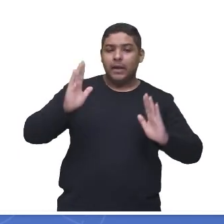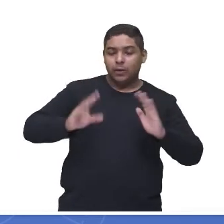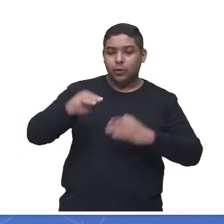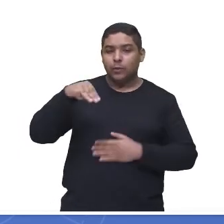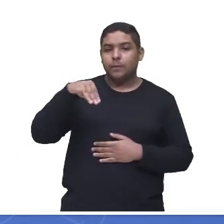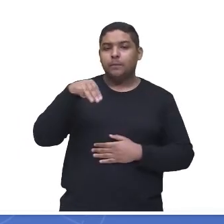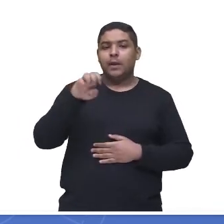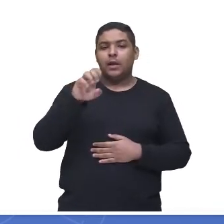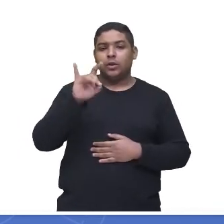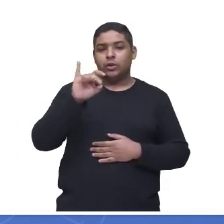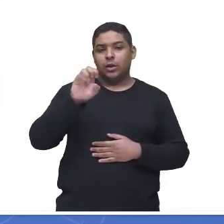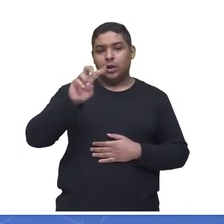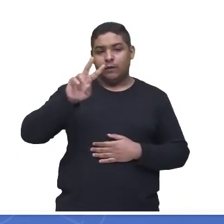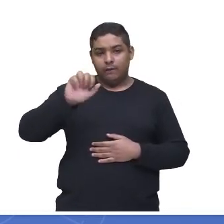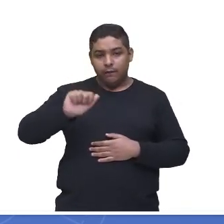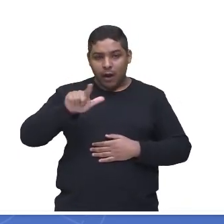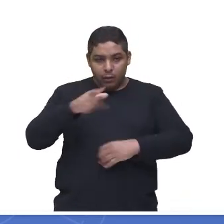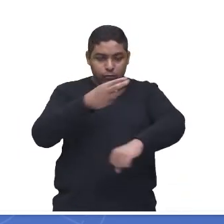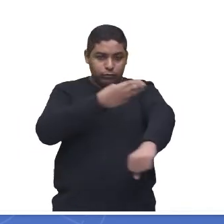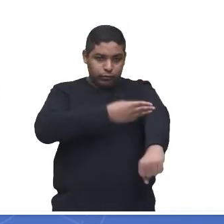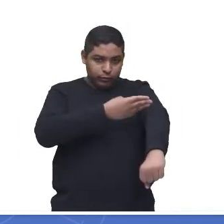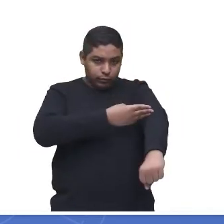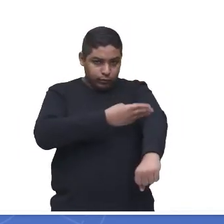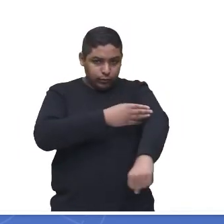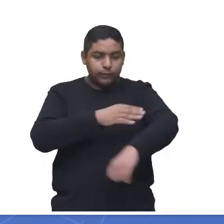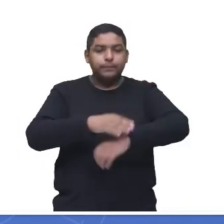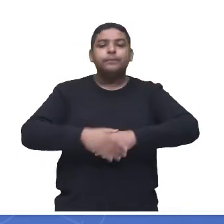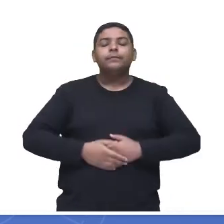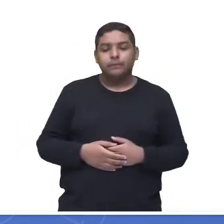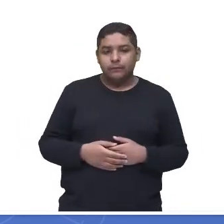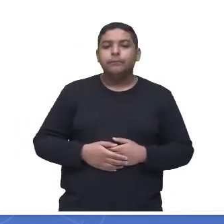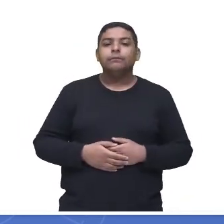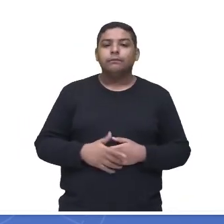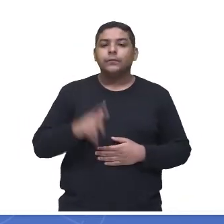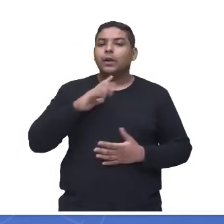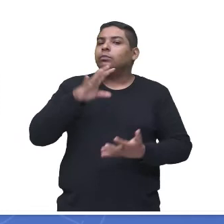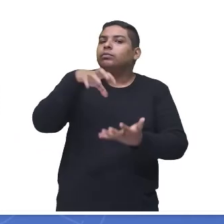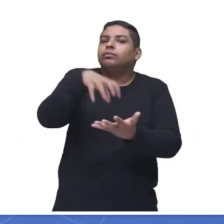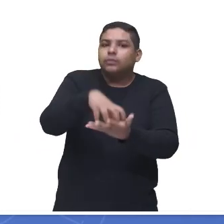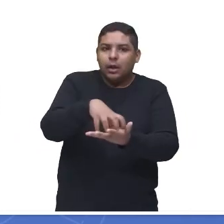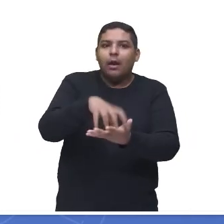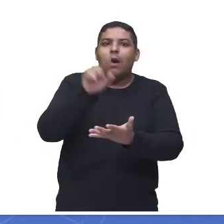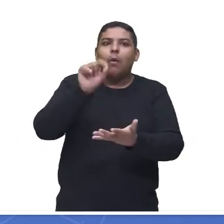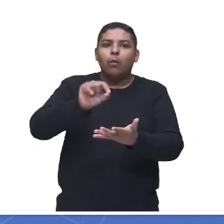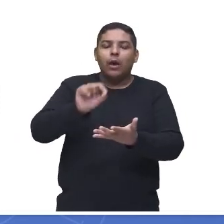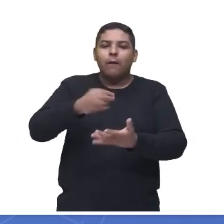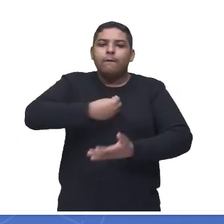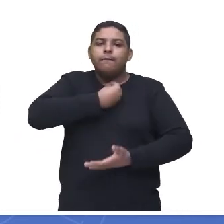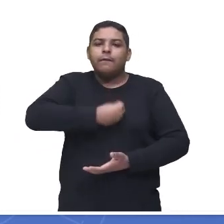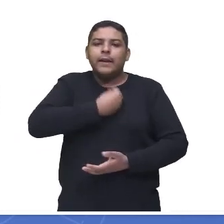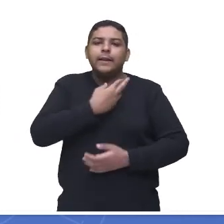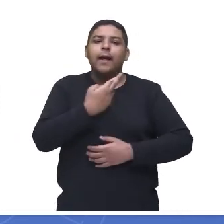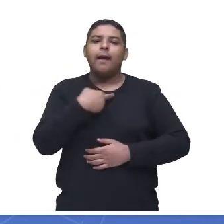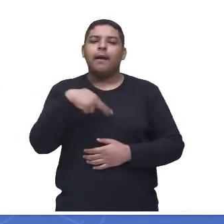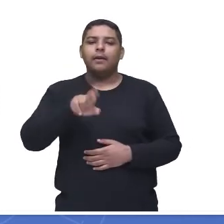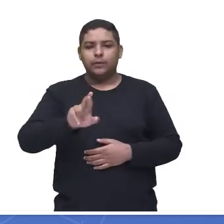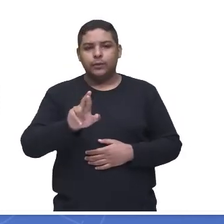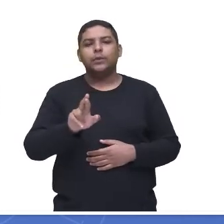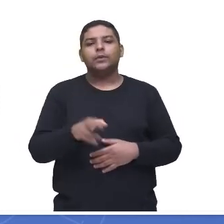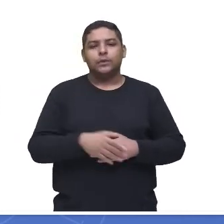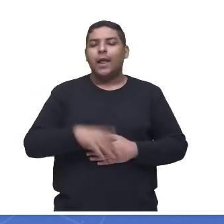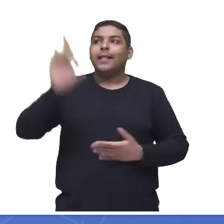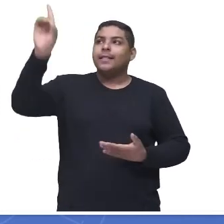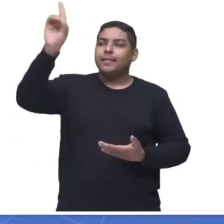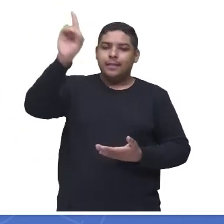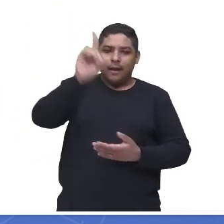medieval estava baseada nessa ideia, centrada na ideia de uma vida religiosa, de uma vida, né, baseada na ideia de